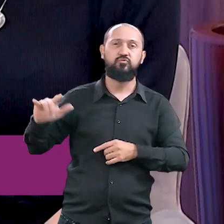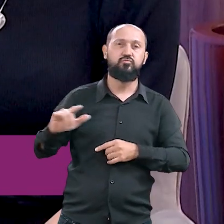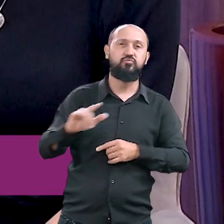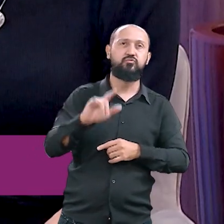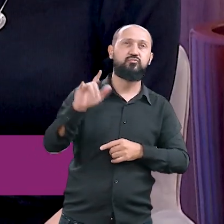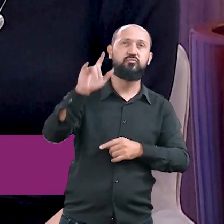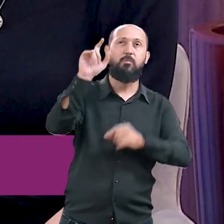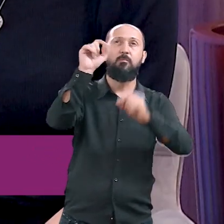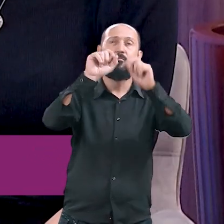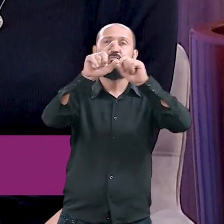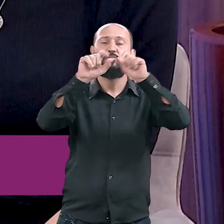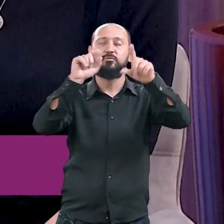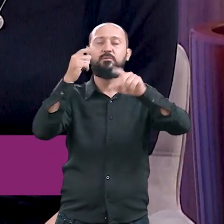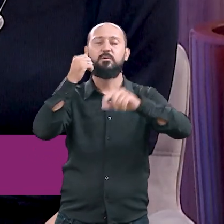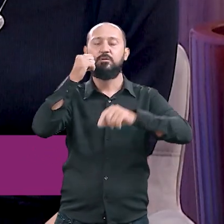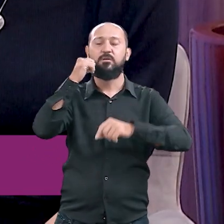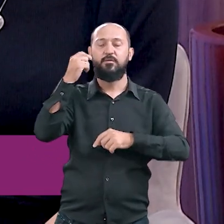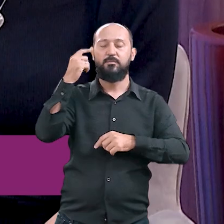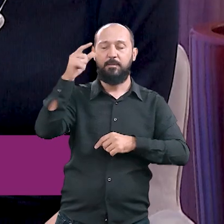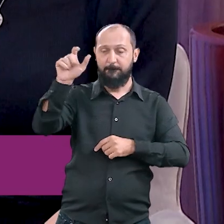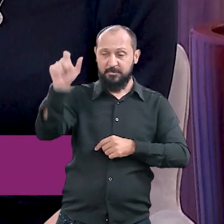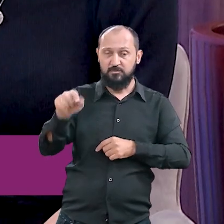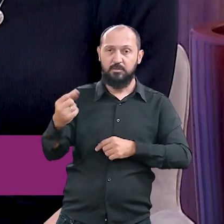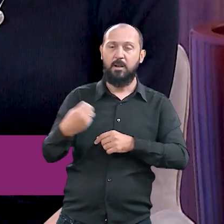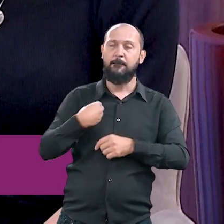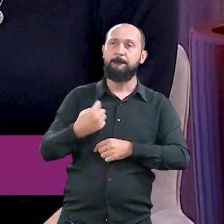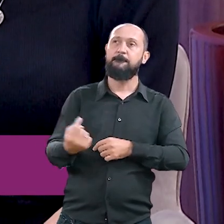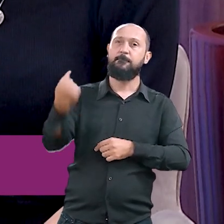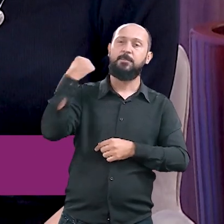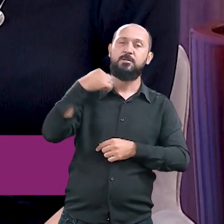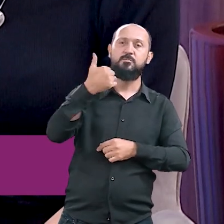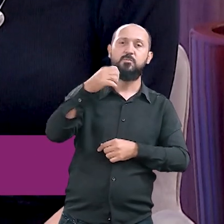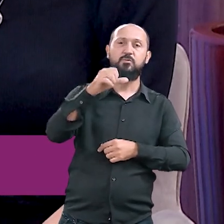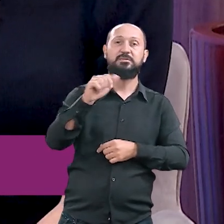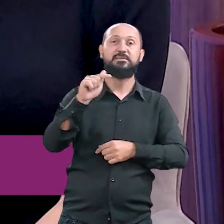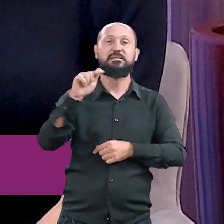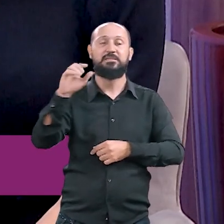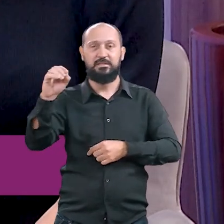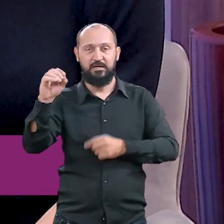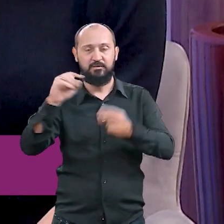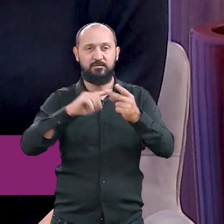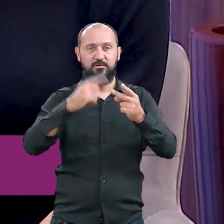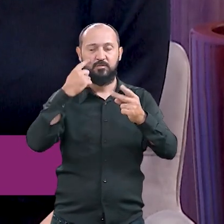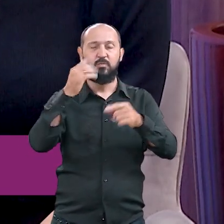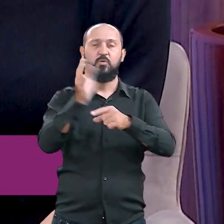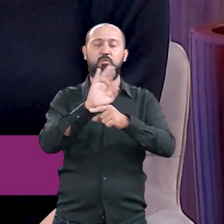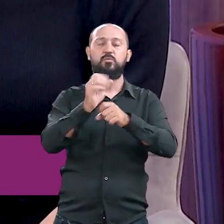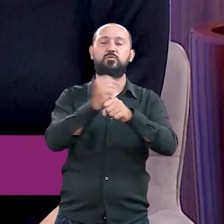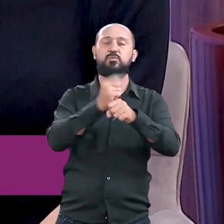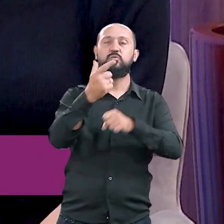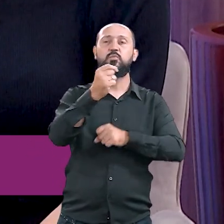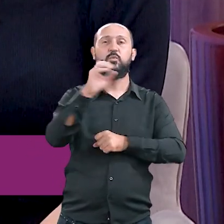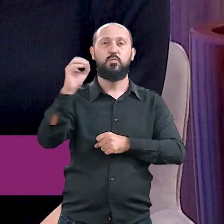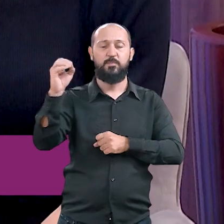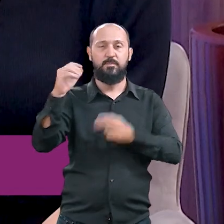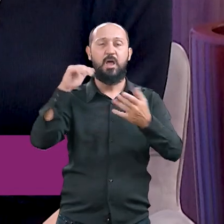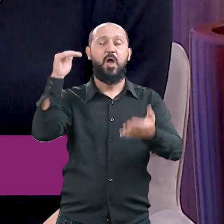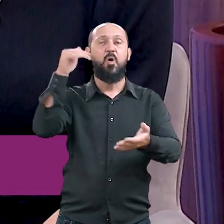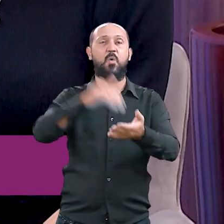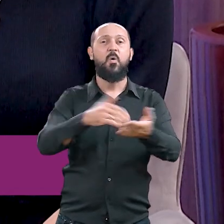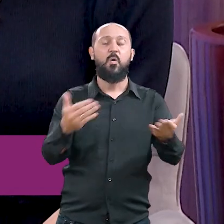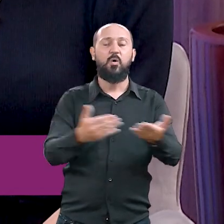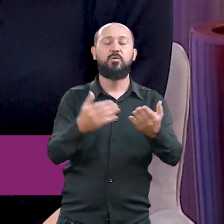decisões para tentar cobrir esse território. Não é uma garantia 100% que ela vai conseguir em todos os cenários, mas com